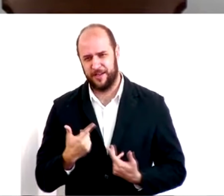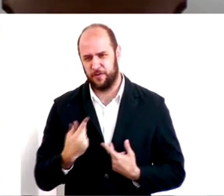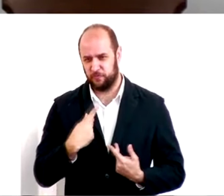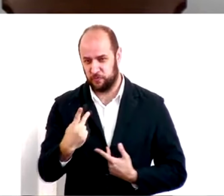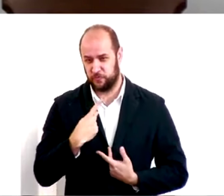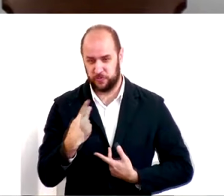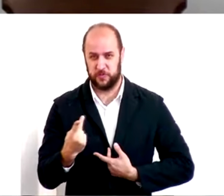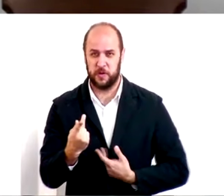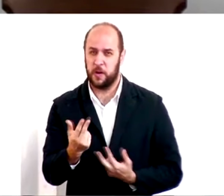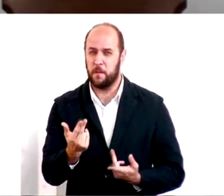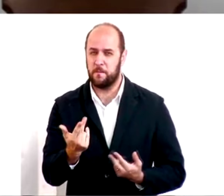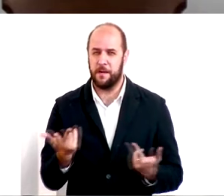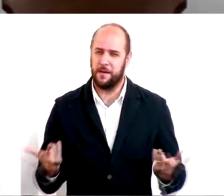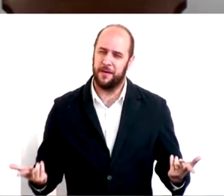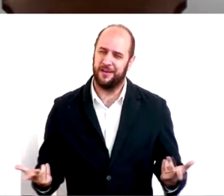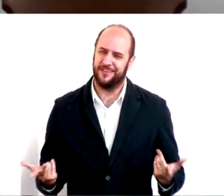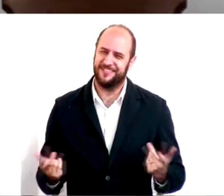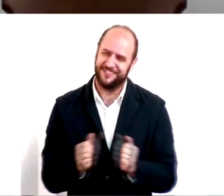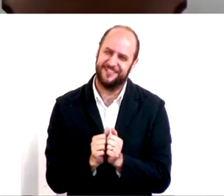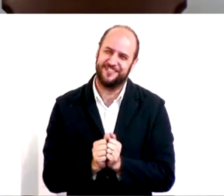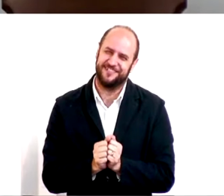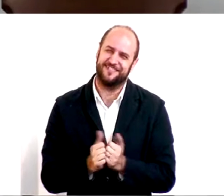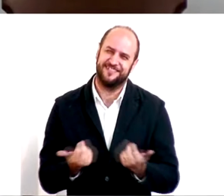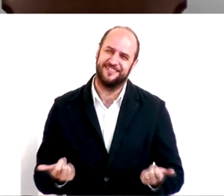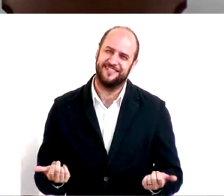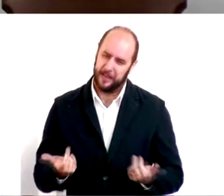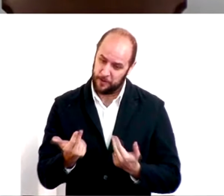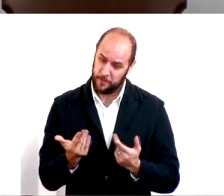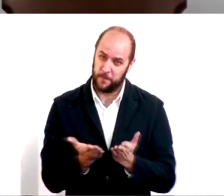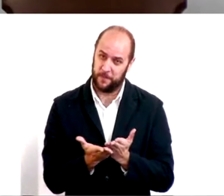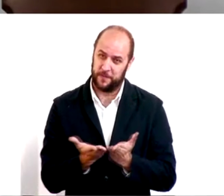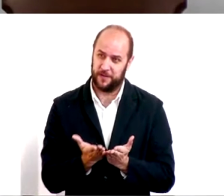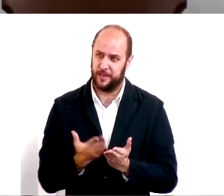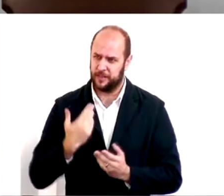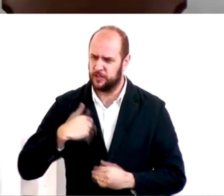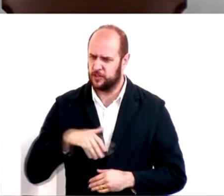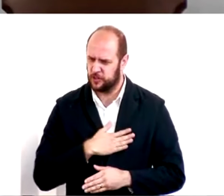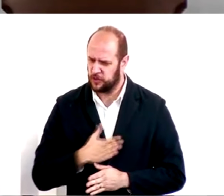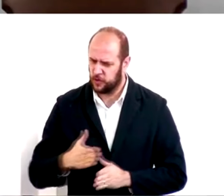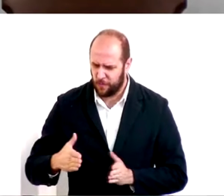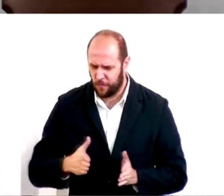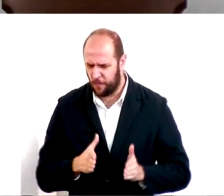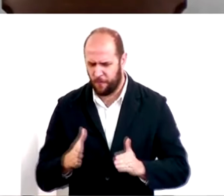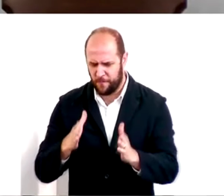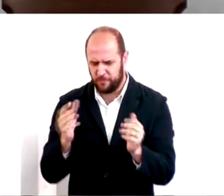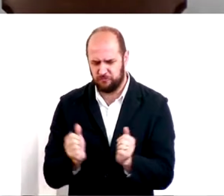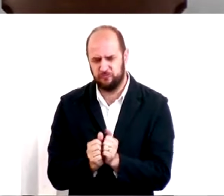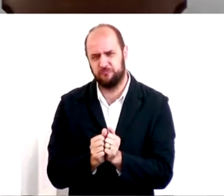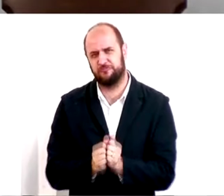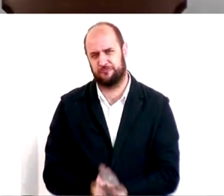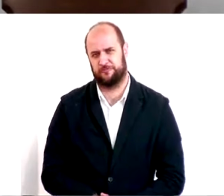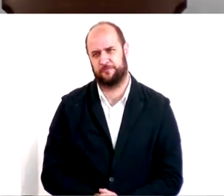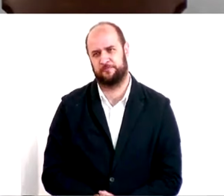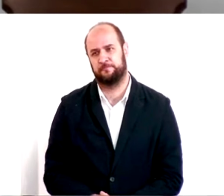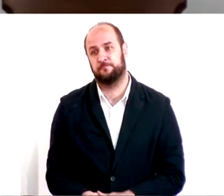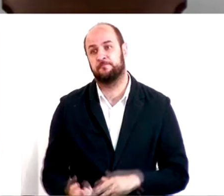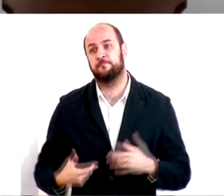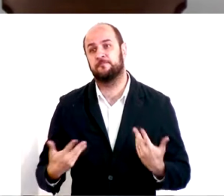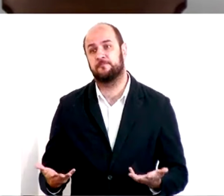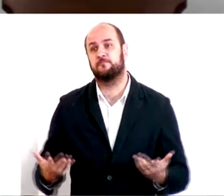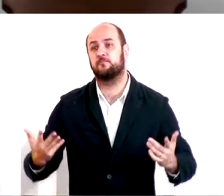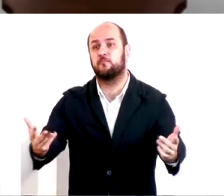irmão dele, nós estamos juntos, nós estamos caminhando no mesmo trilho, no mesmo caminho. Então, por que